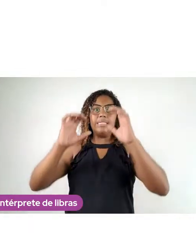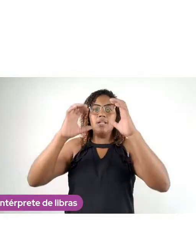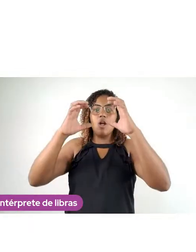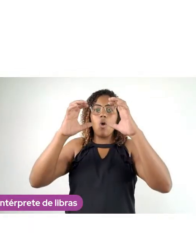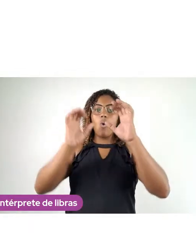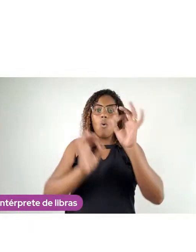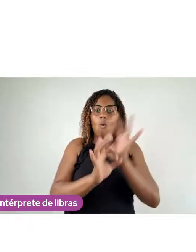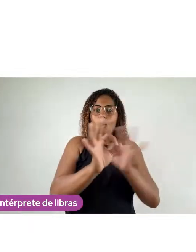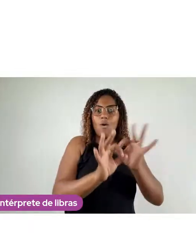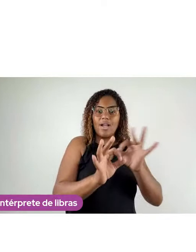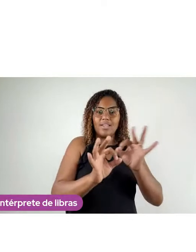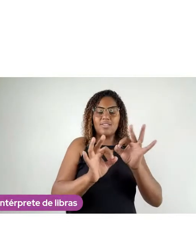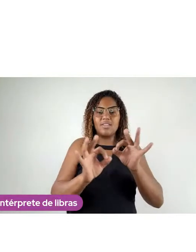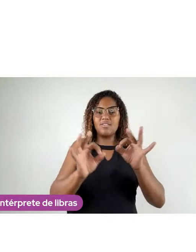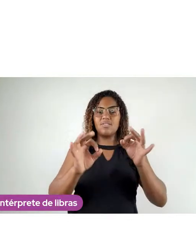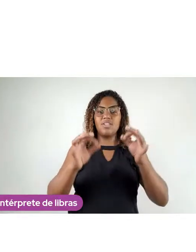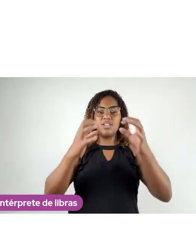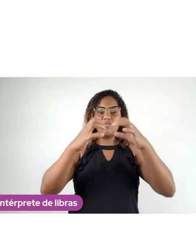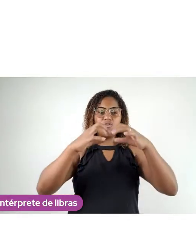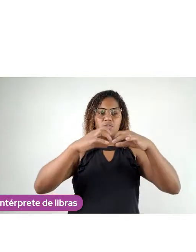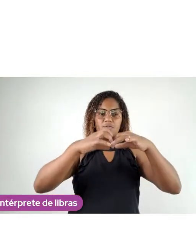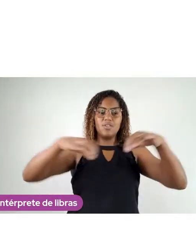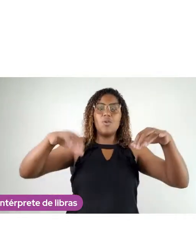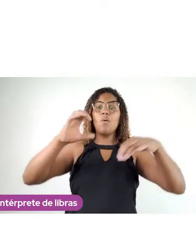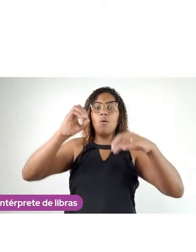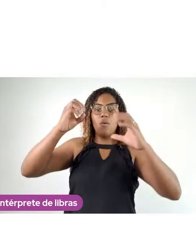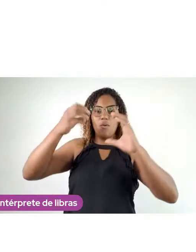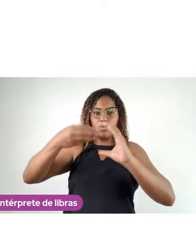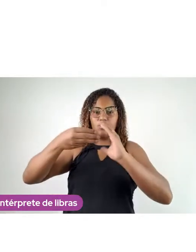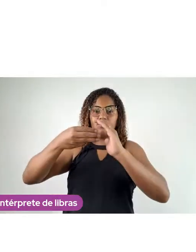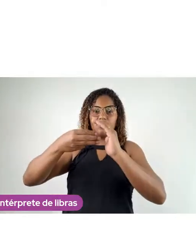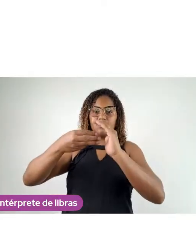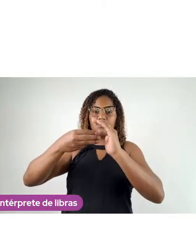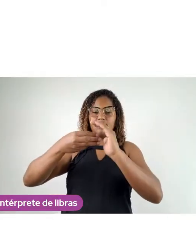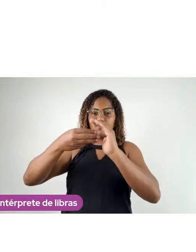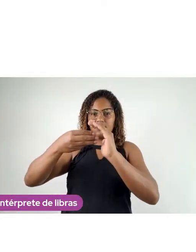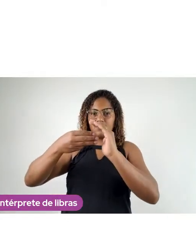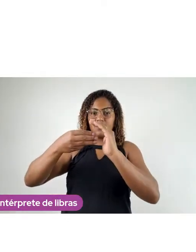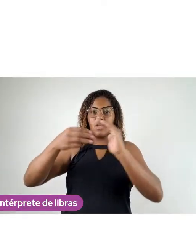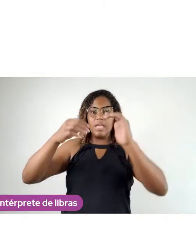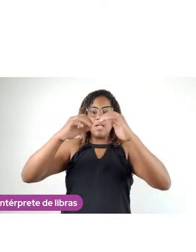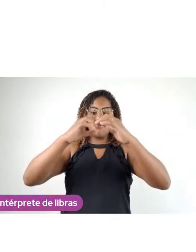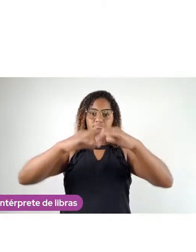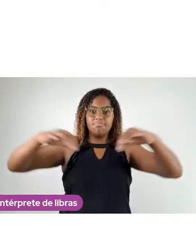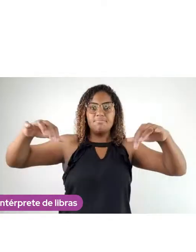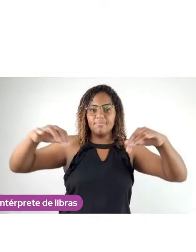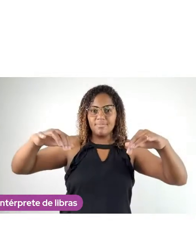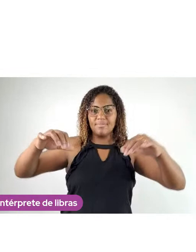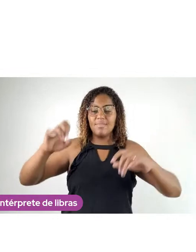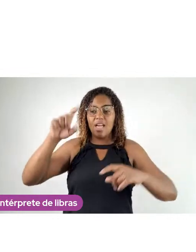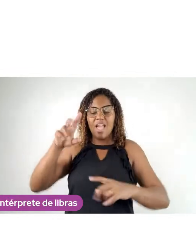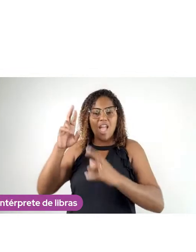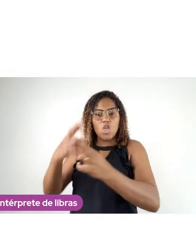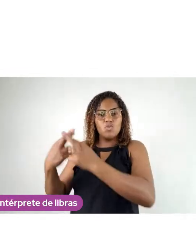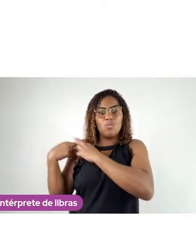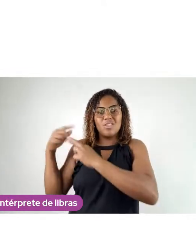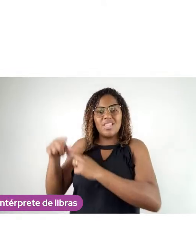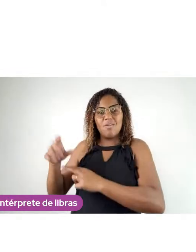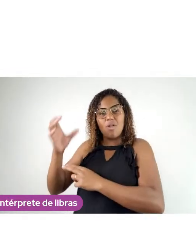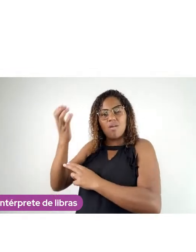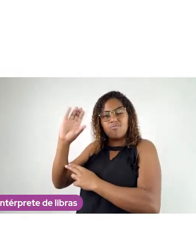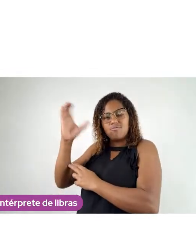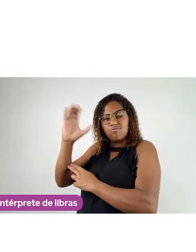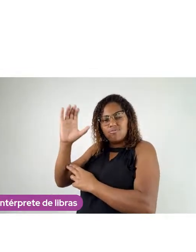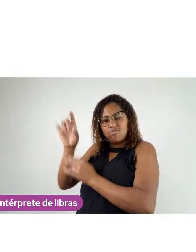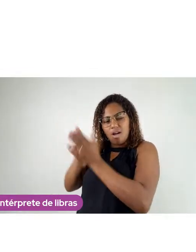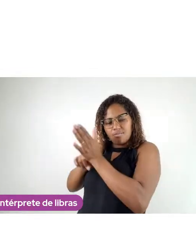Organização das Nações Unidas, da ONU, né, que é justamente responsável pela avaliação da ciência que é produzida no mundo, né, a